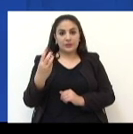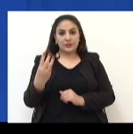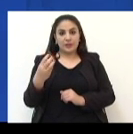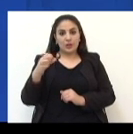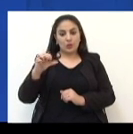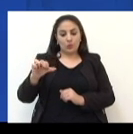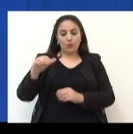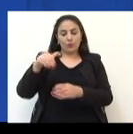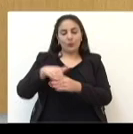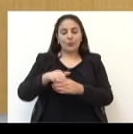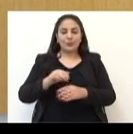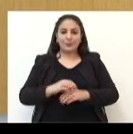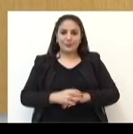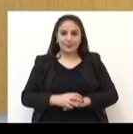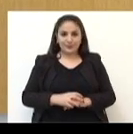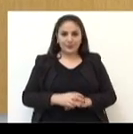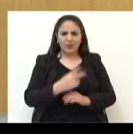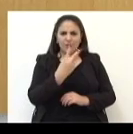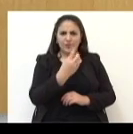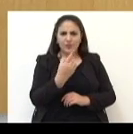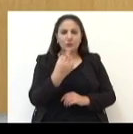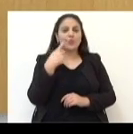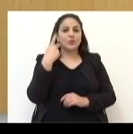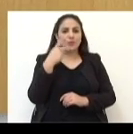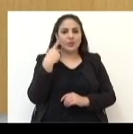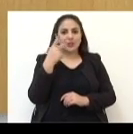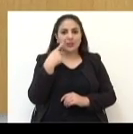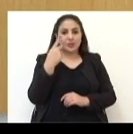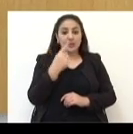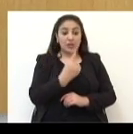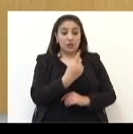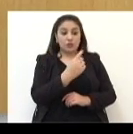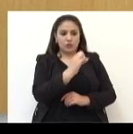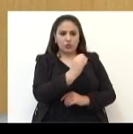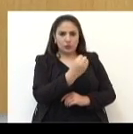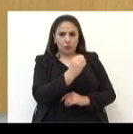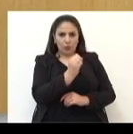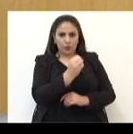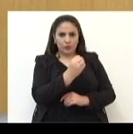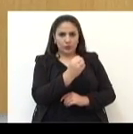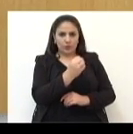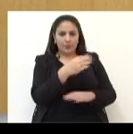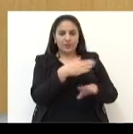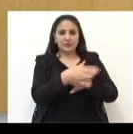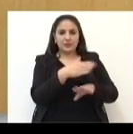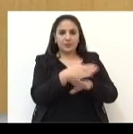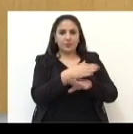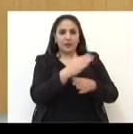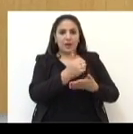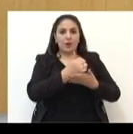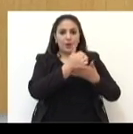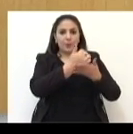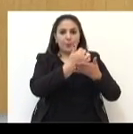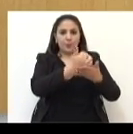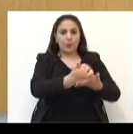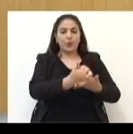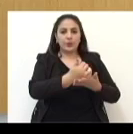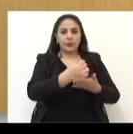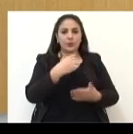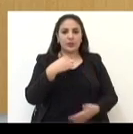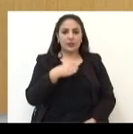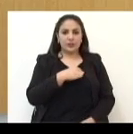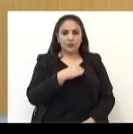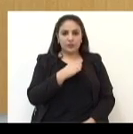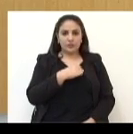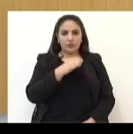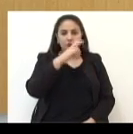1.239 votos. Dos 21 vereadores, 18 deles fazem parte da coligação de apoio à candidatura do